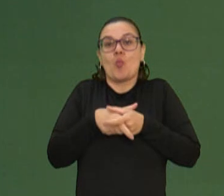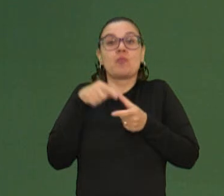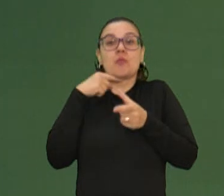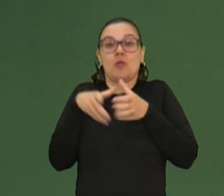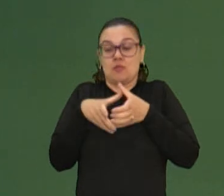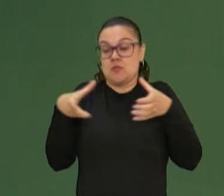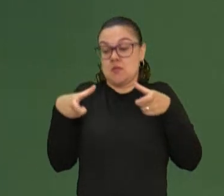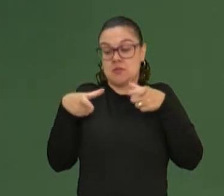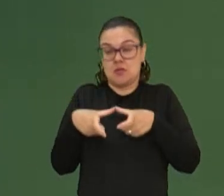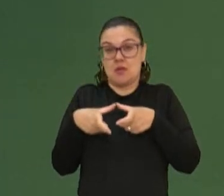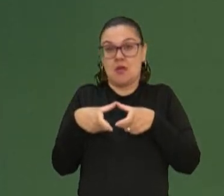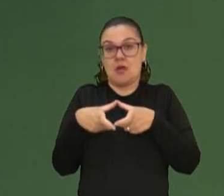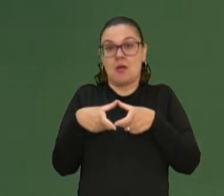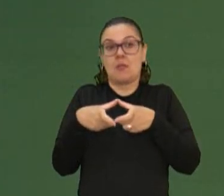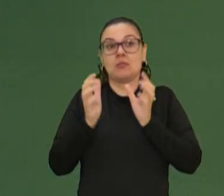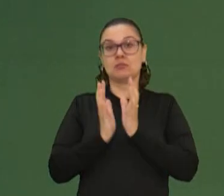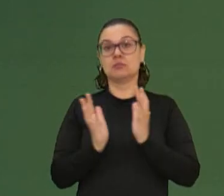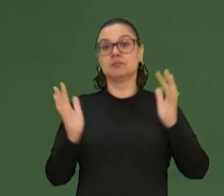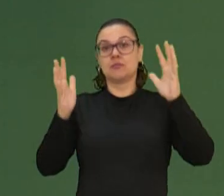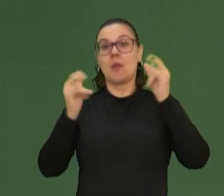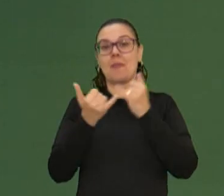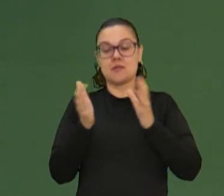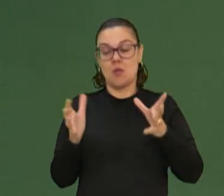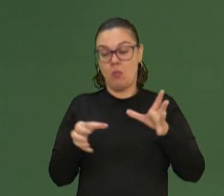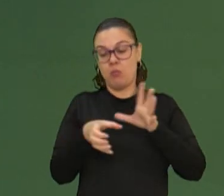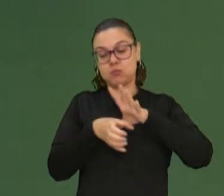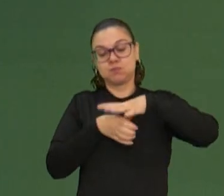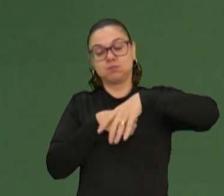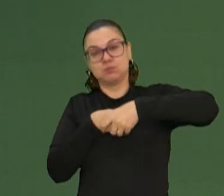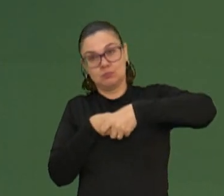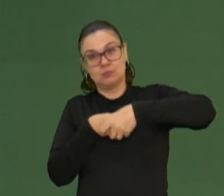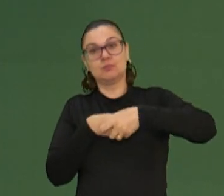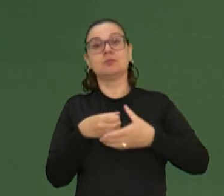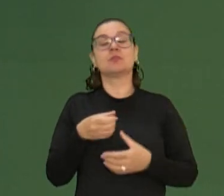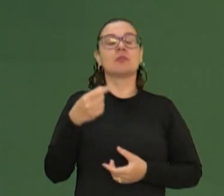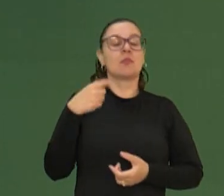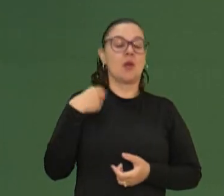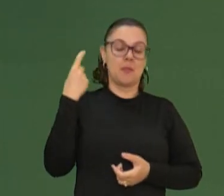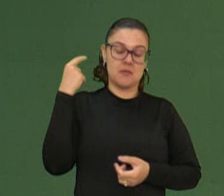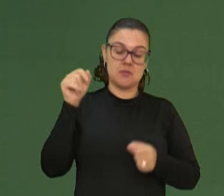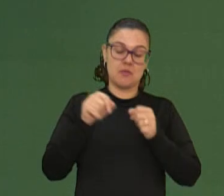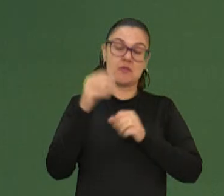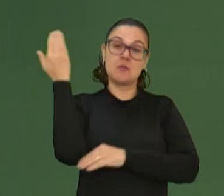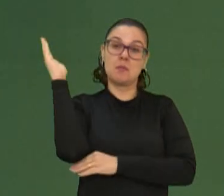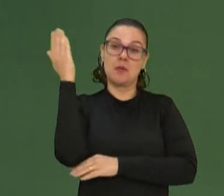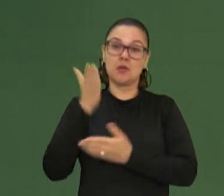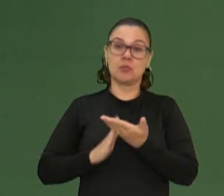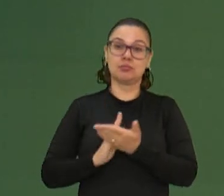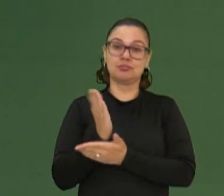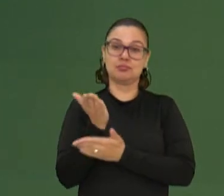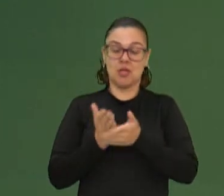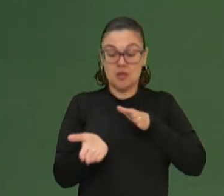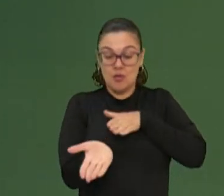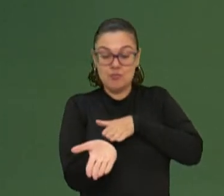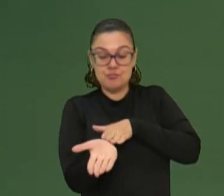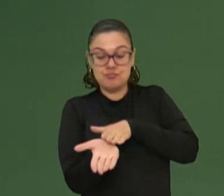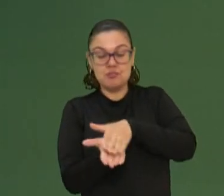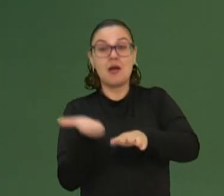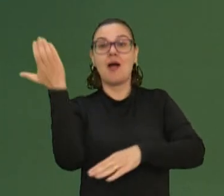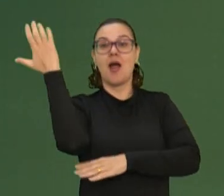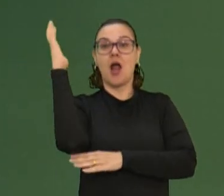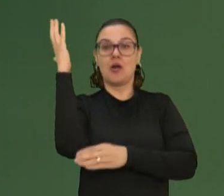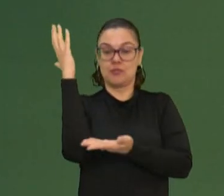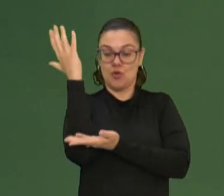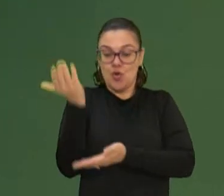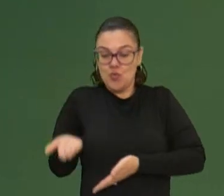ter crescimento secundário. Então, às vezes, abraçou a corda, né? Eu estava numa serraria de madeira um dia, eles estavam serrando um cedro para